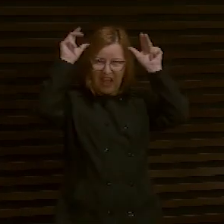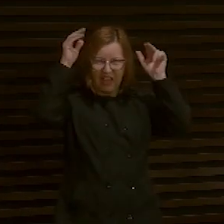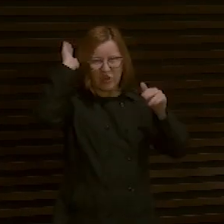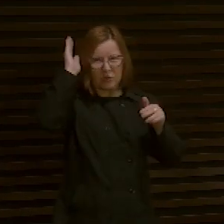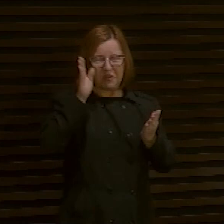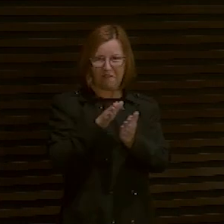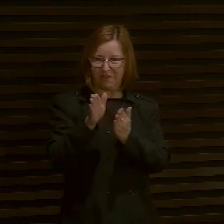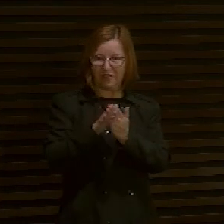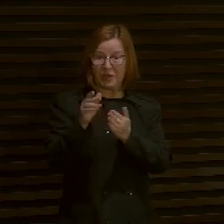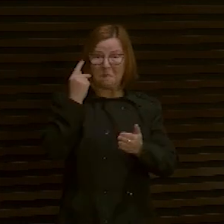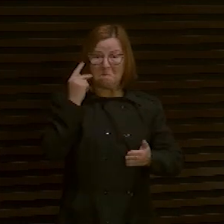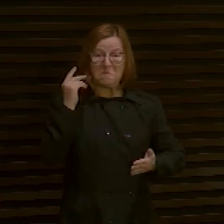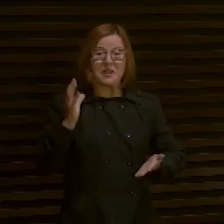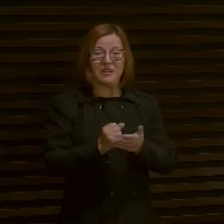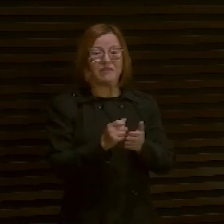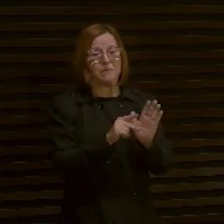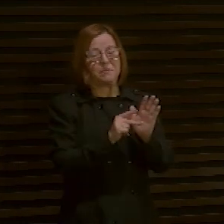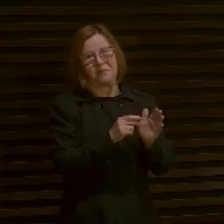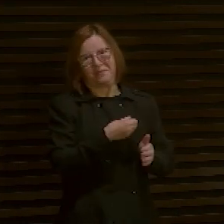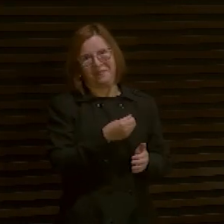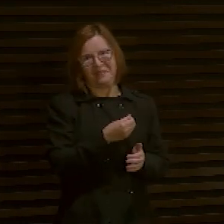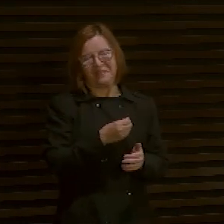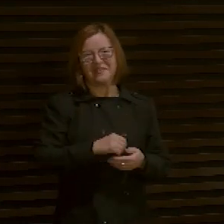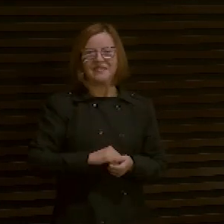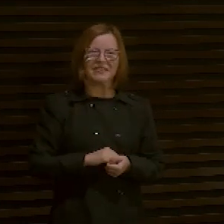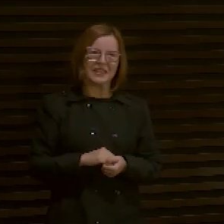fugiram para salvar a sua vida.